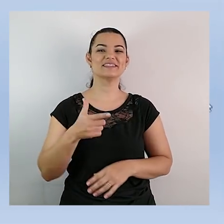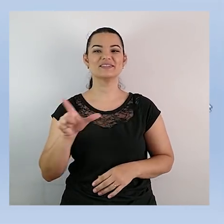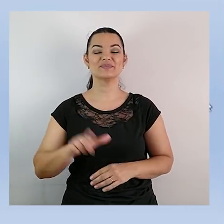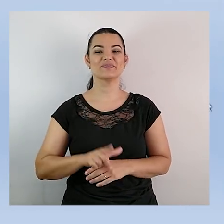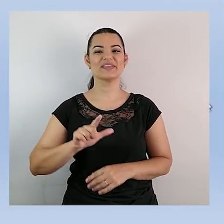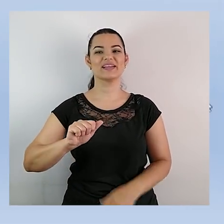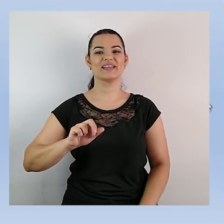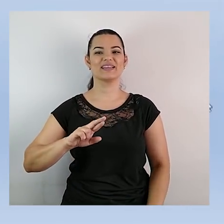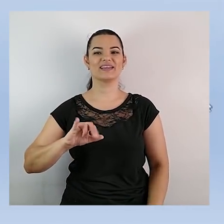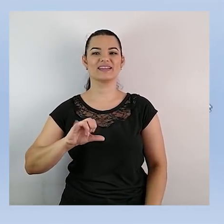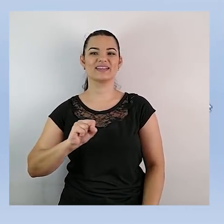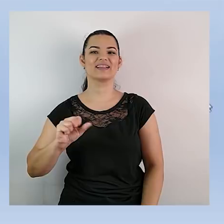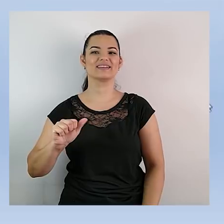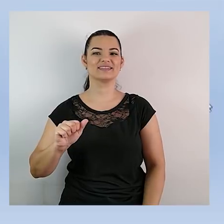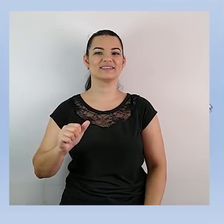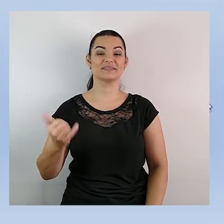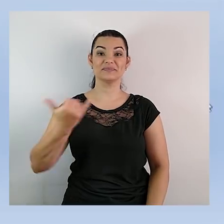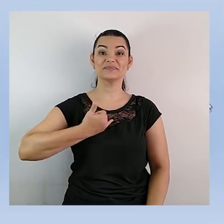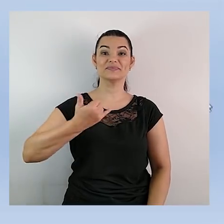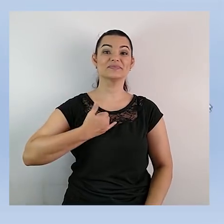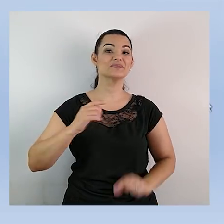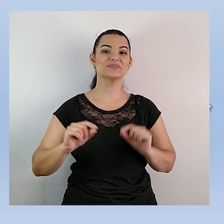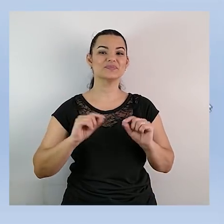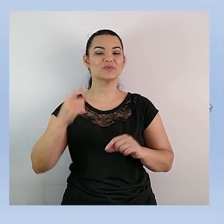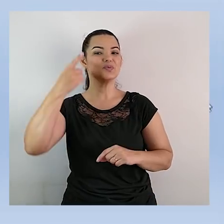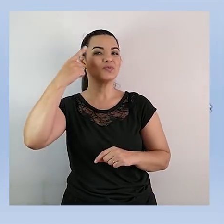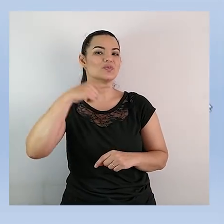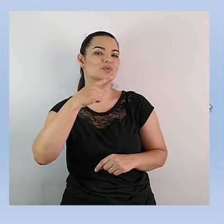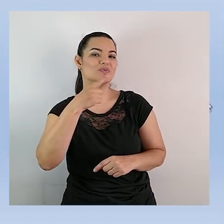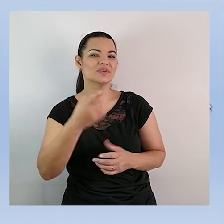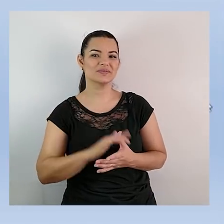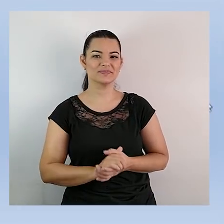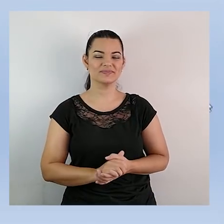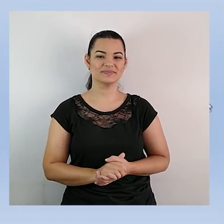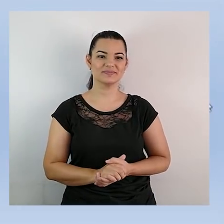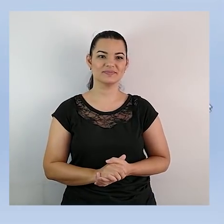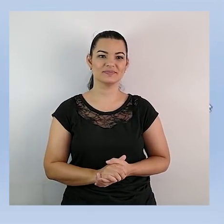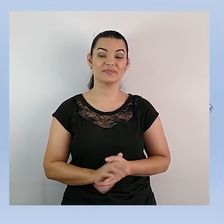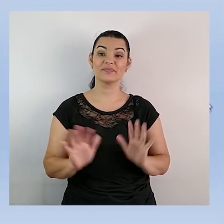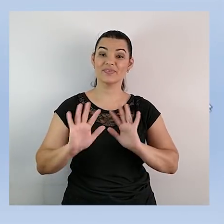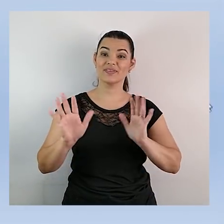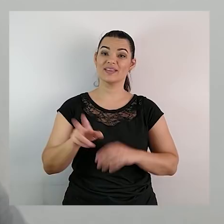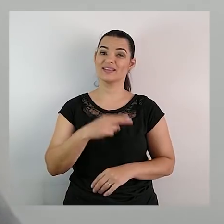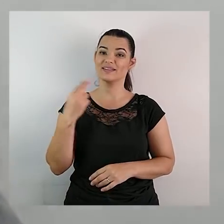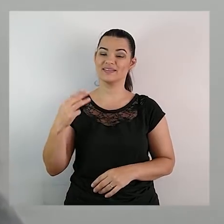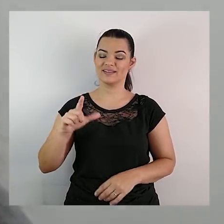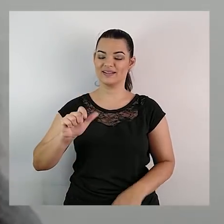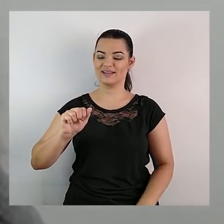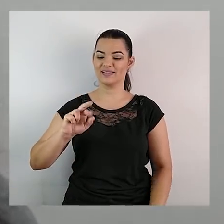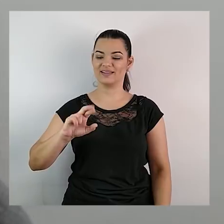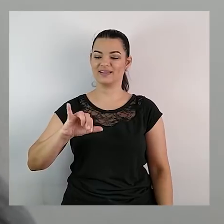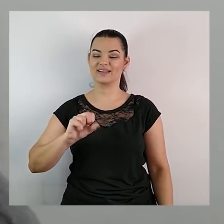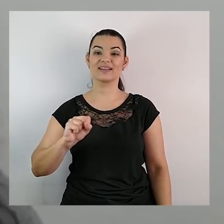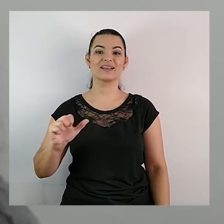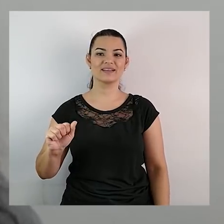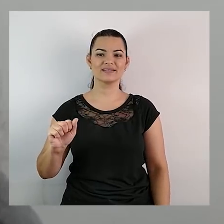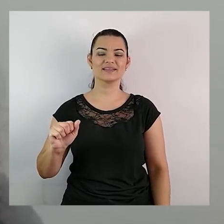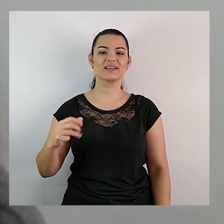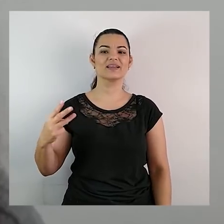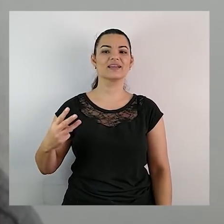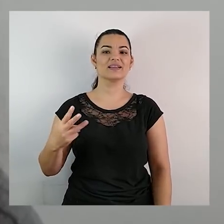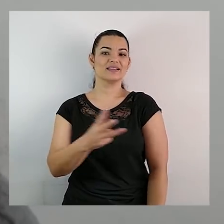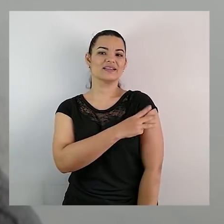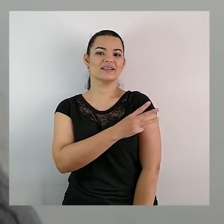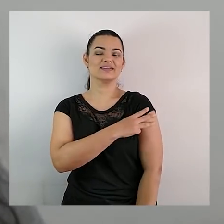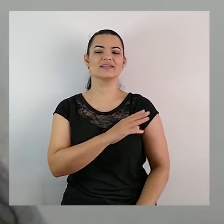Vamos lá para a próxima pergunta? Próxima pergunta é da Larissa. Fala aí pra gente, Larissa, qual que é a sua dúvida? Oi, meu nome é Larissa, do terceiro ano,